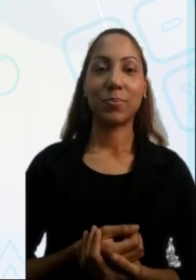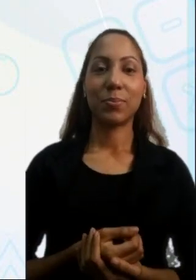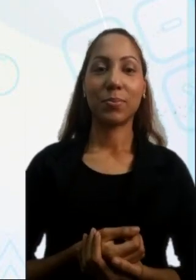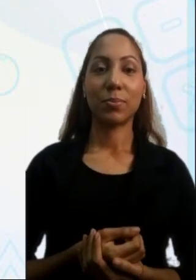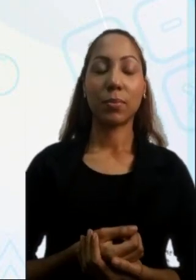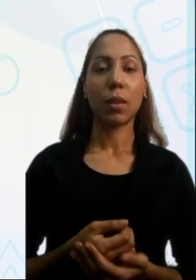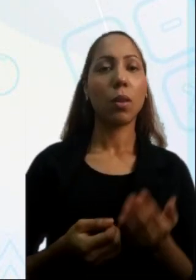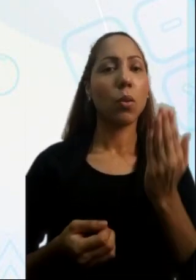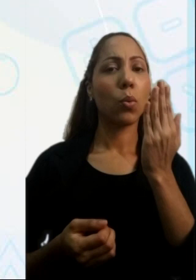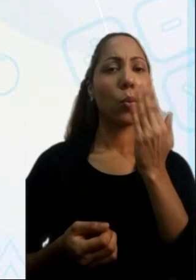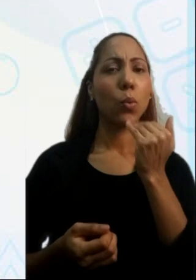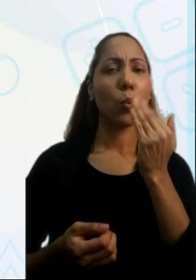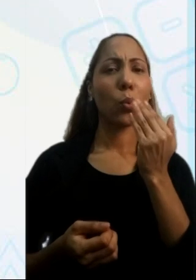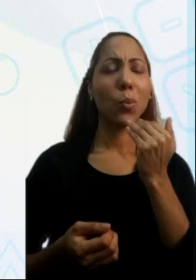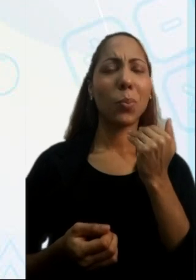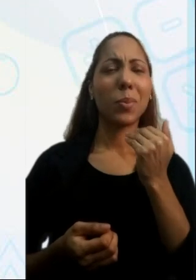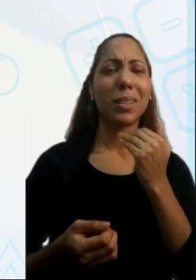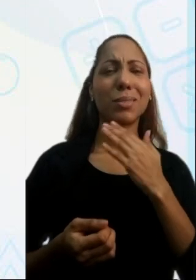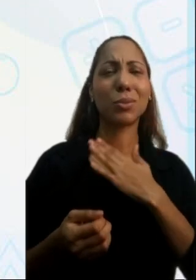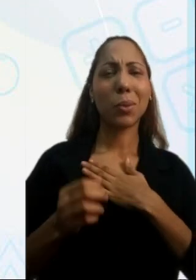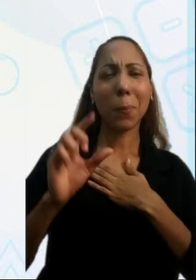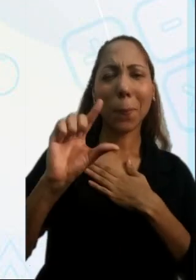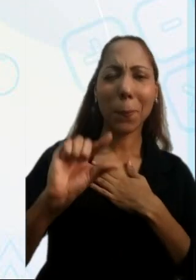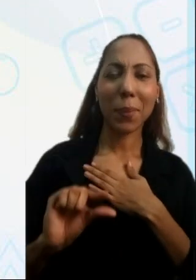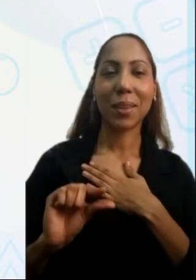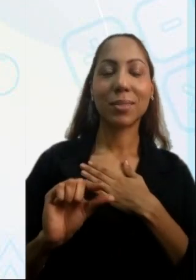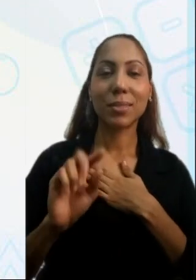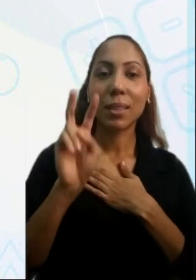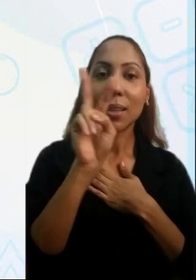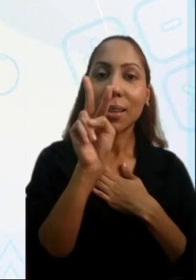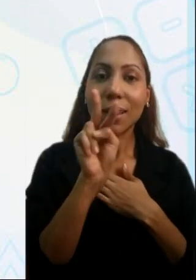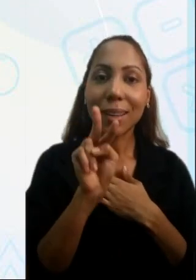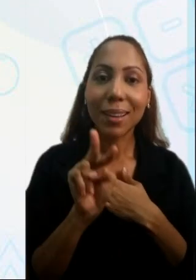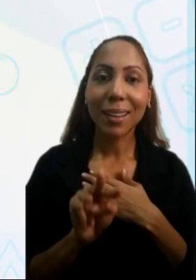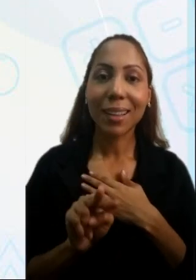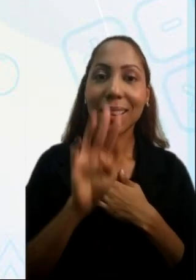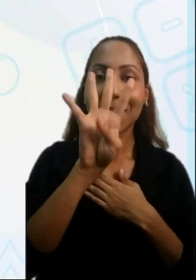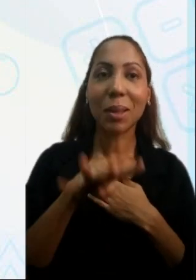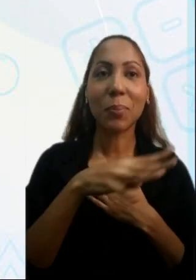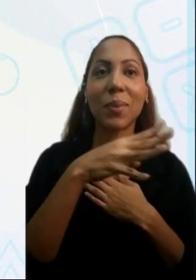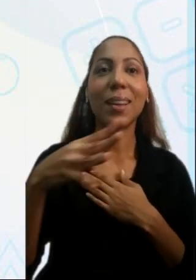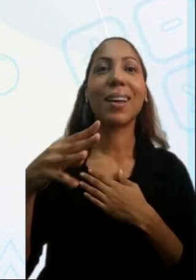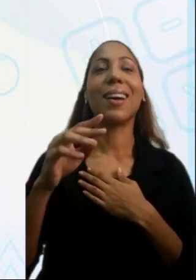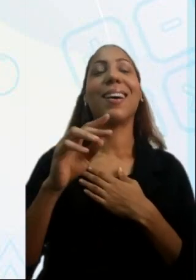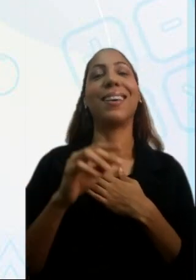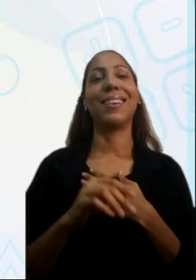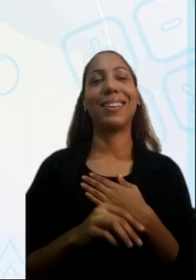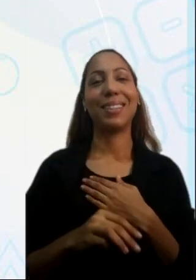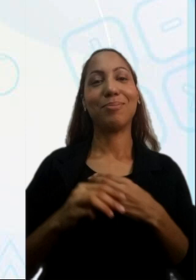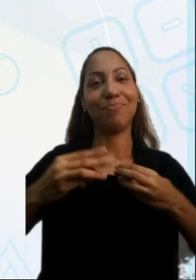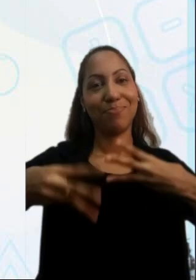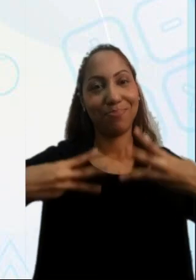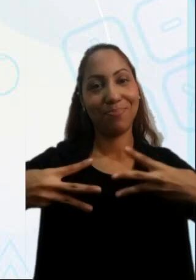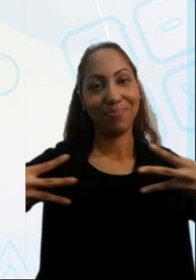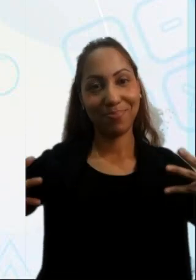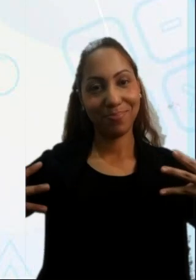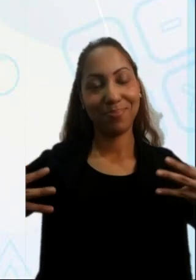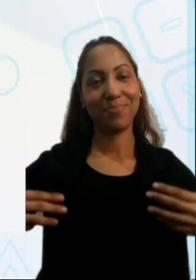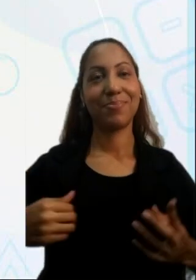alimento menos citado? Vamos olhar a tabela e a gente já tem a resposta. O macarrão.